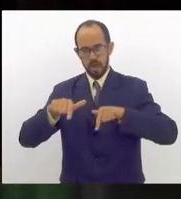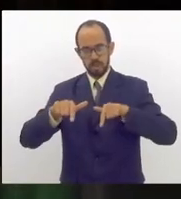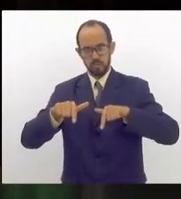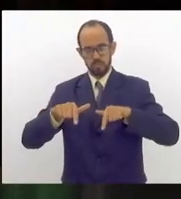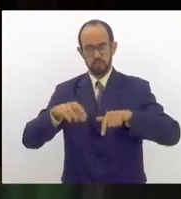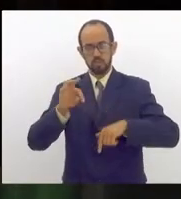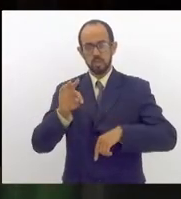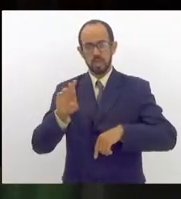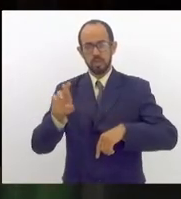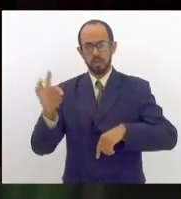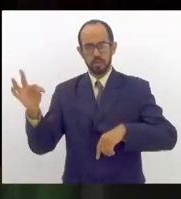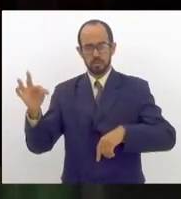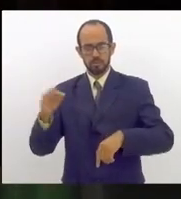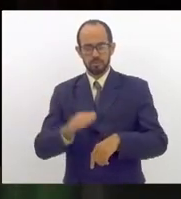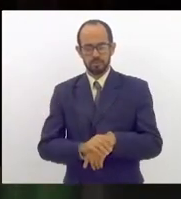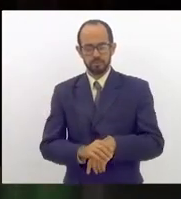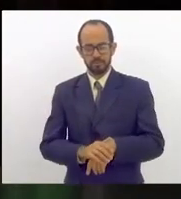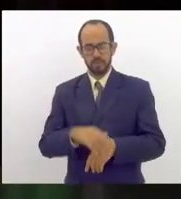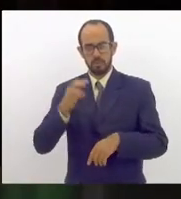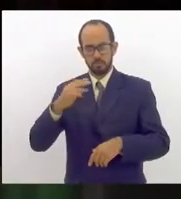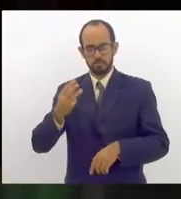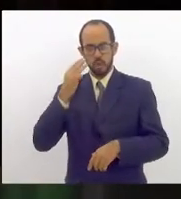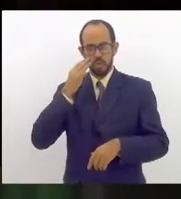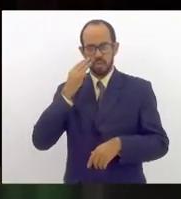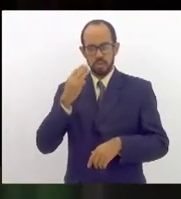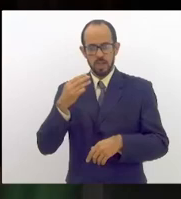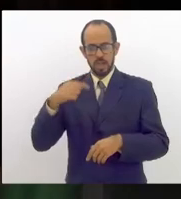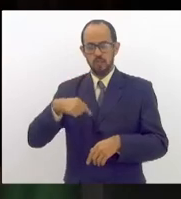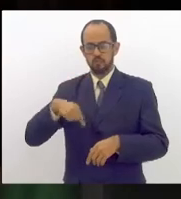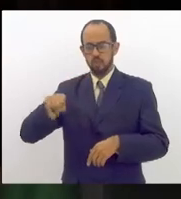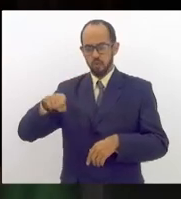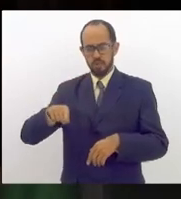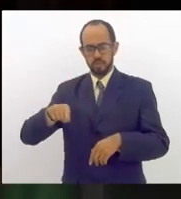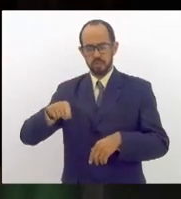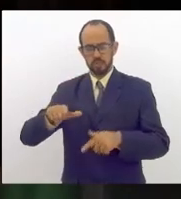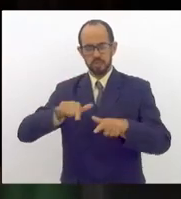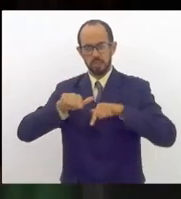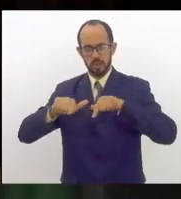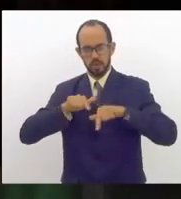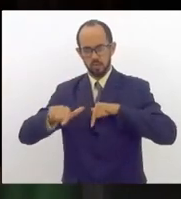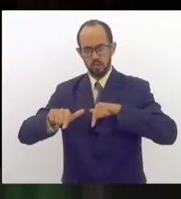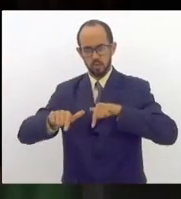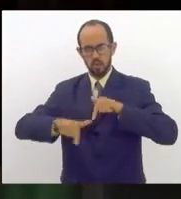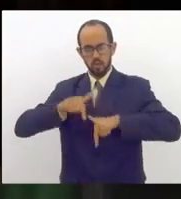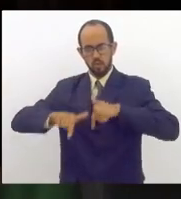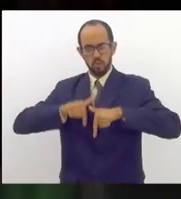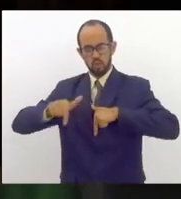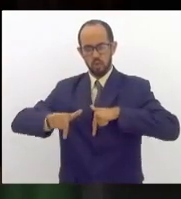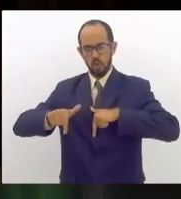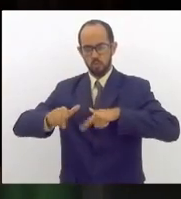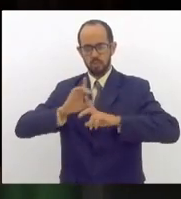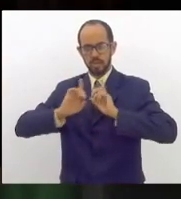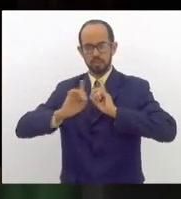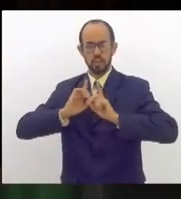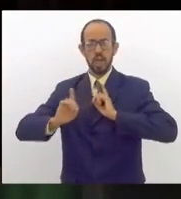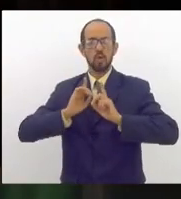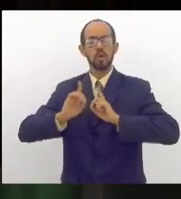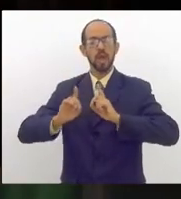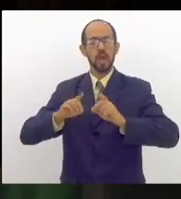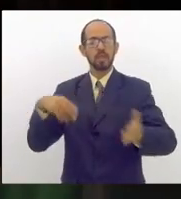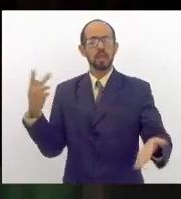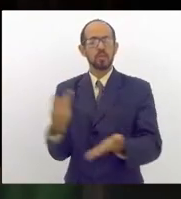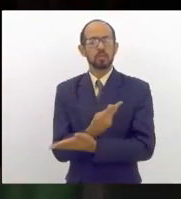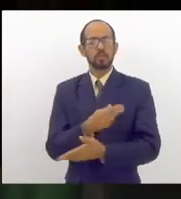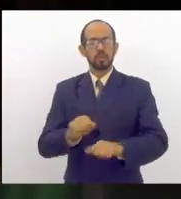Regional do Trabalho Mônica Francisco se colocou à disposição para dialogar Para que houvesse uma audiência